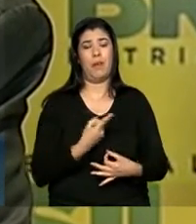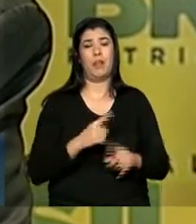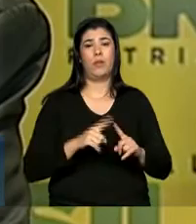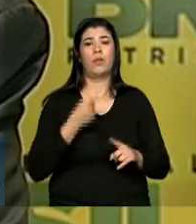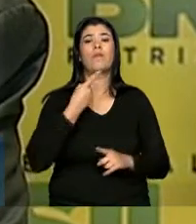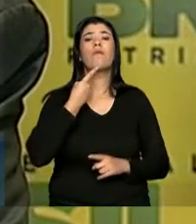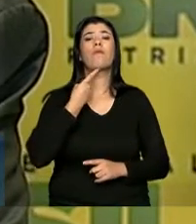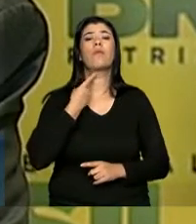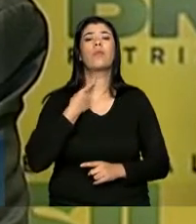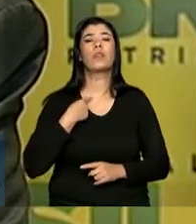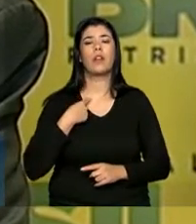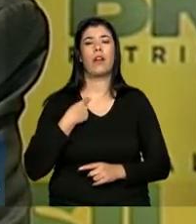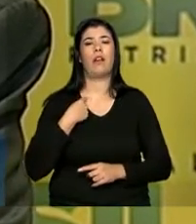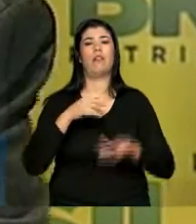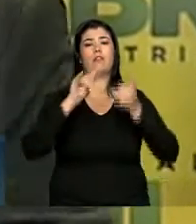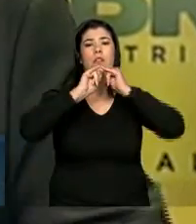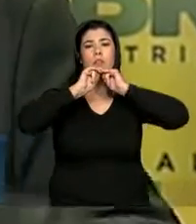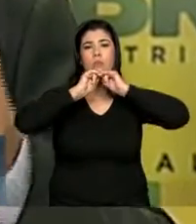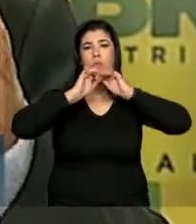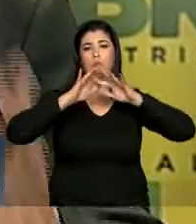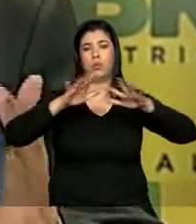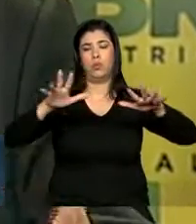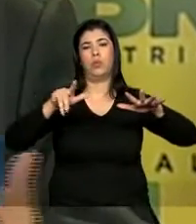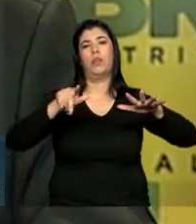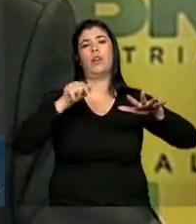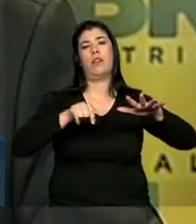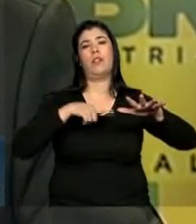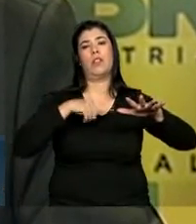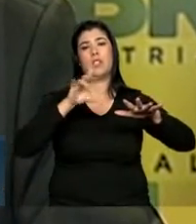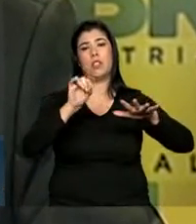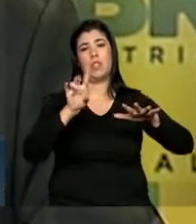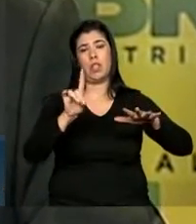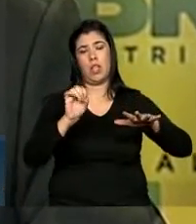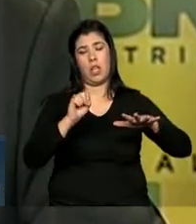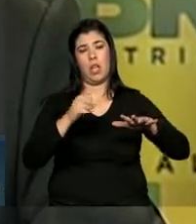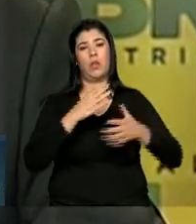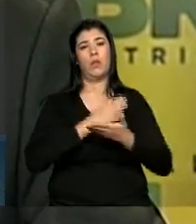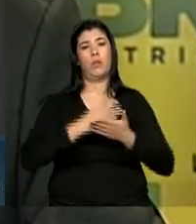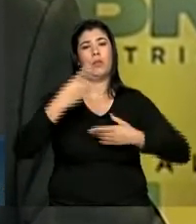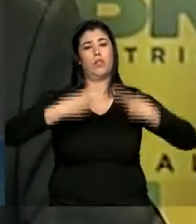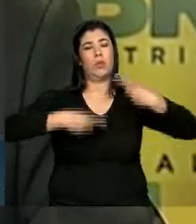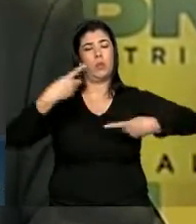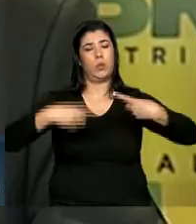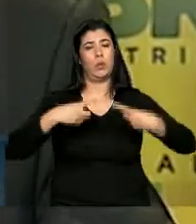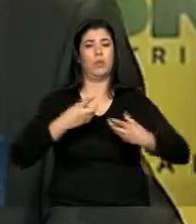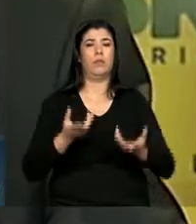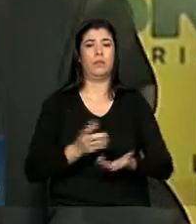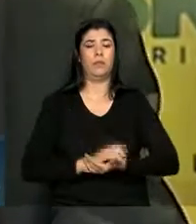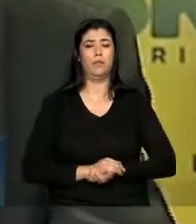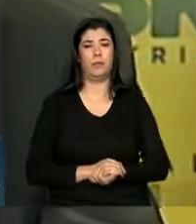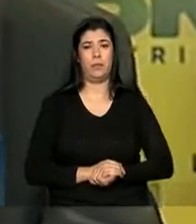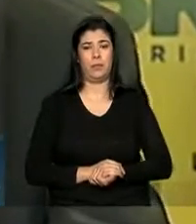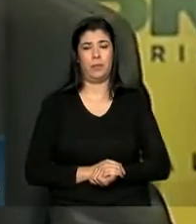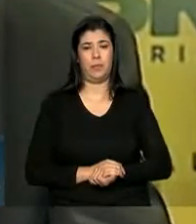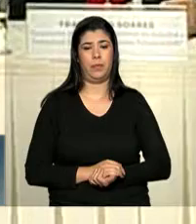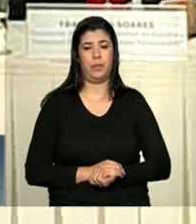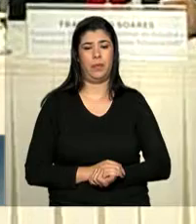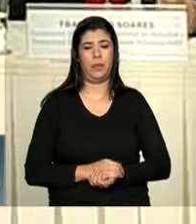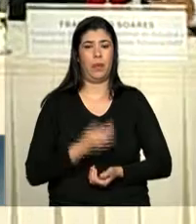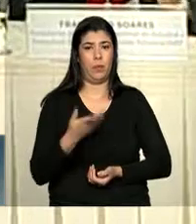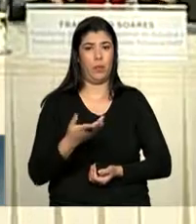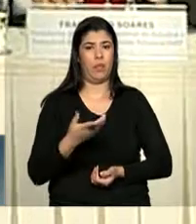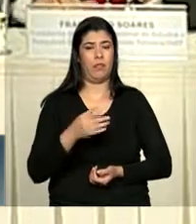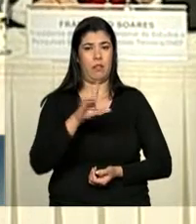vontade de circular a informação é para que esse debate ele apareça, entende? Que a coisa democrática é